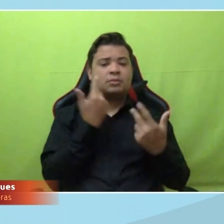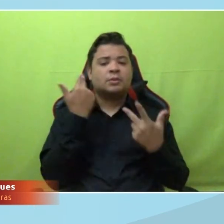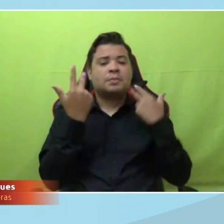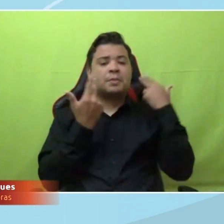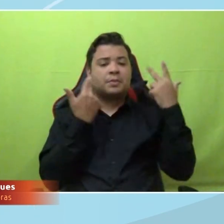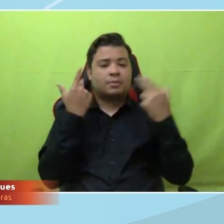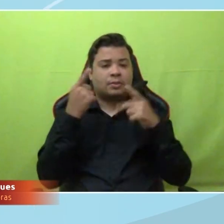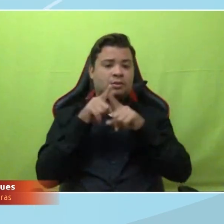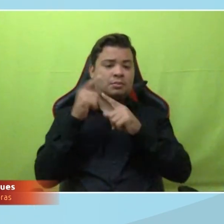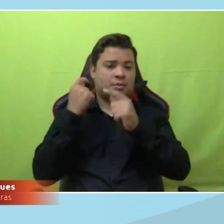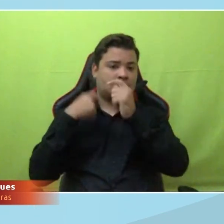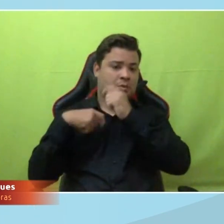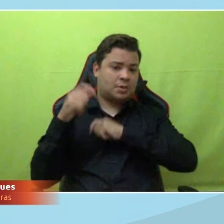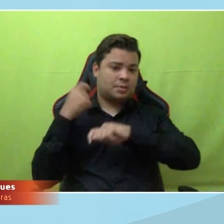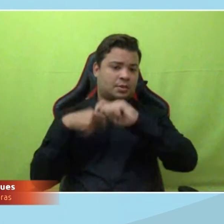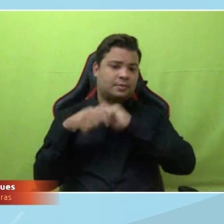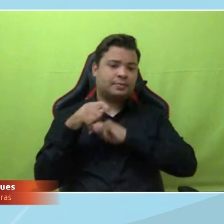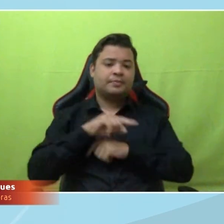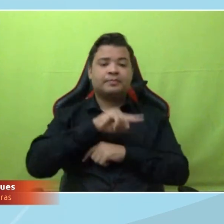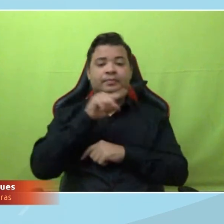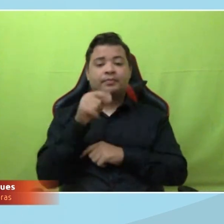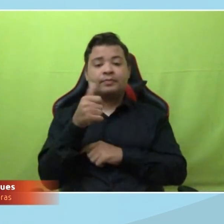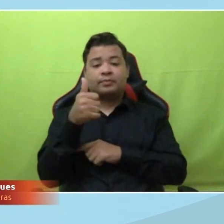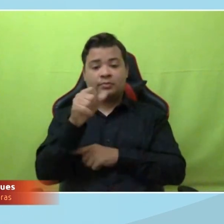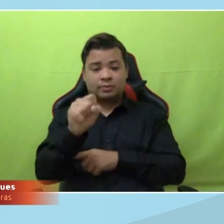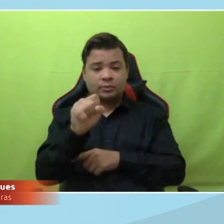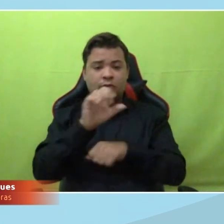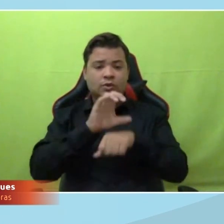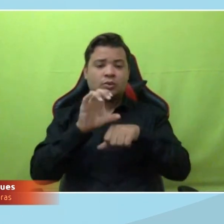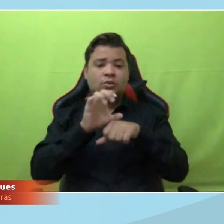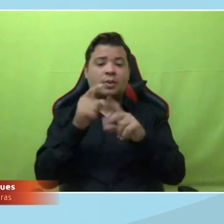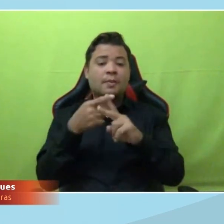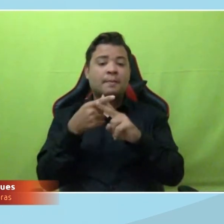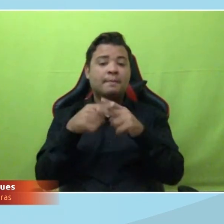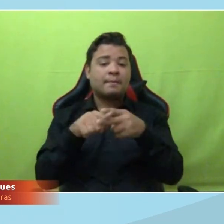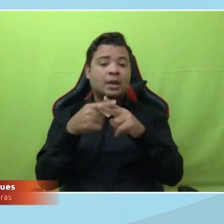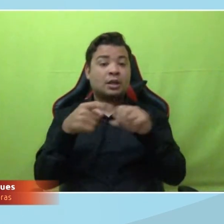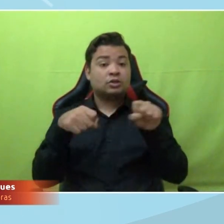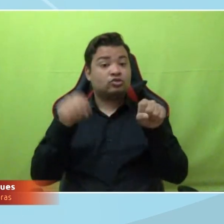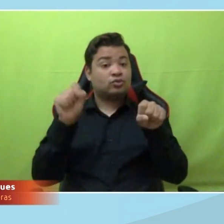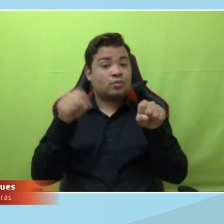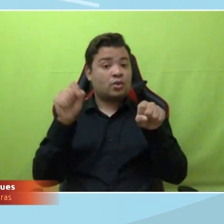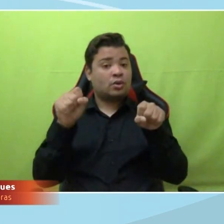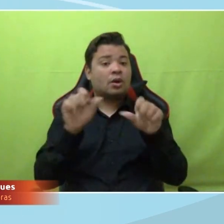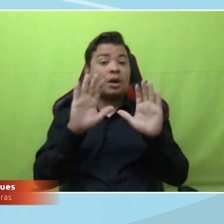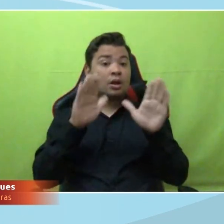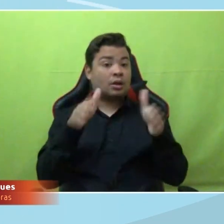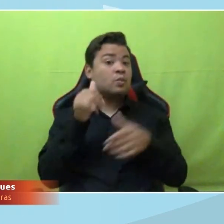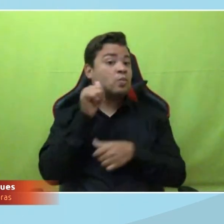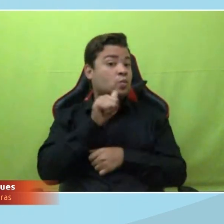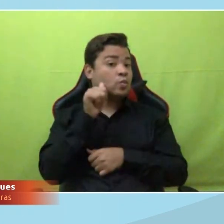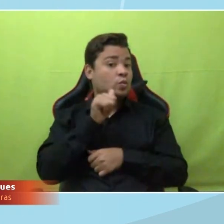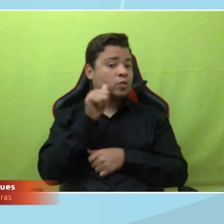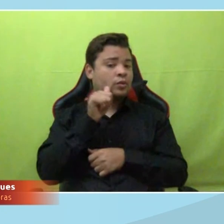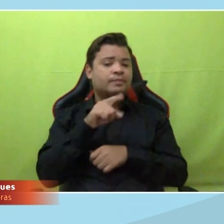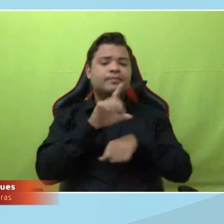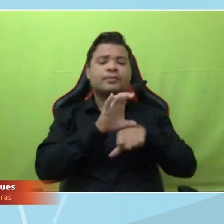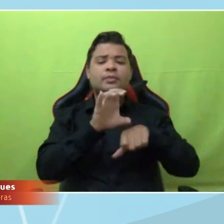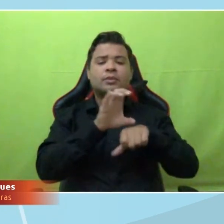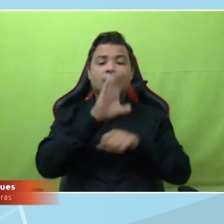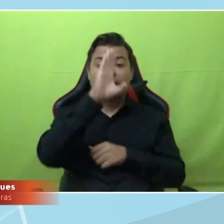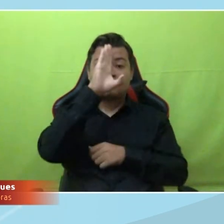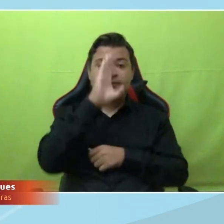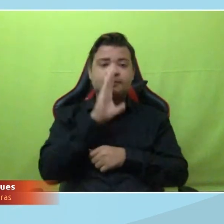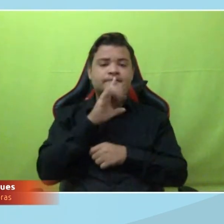escova, e 18 para o curso de mecânica de motocicletas para as mulheres. Esses cursos são gratuitos e coordenados